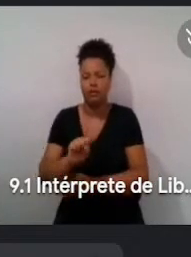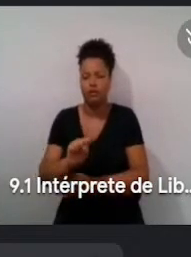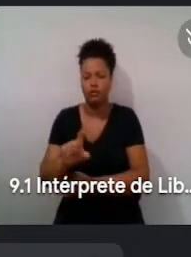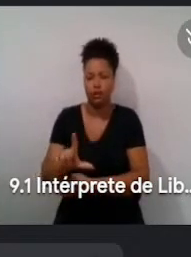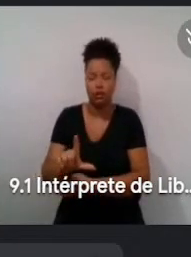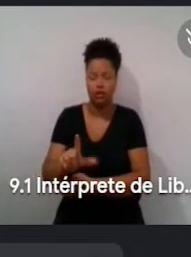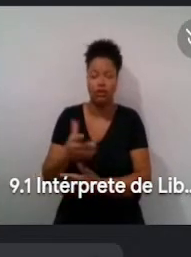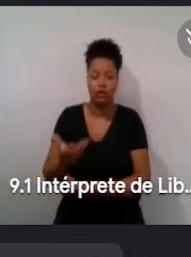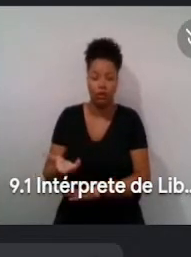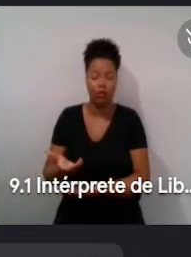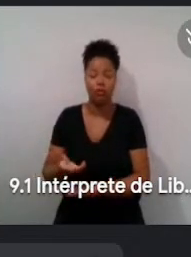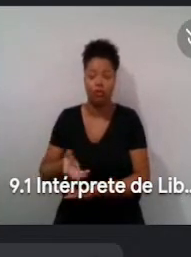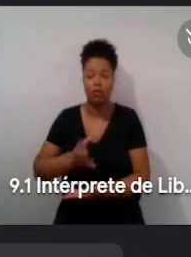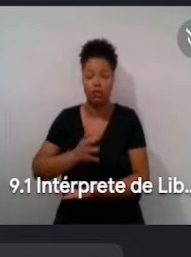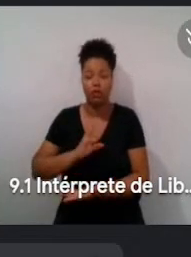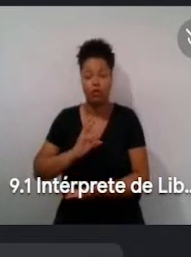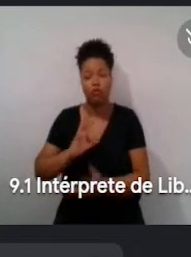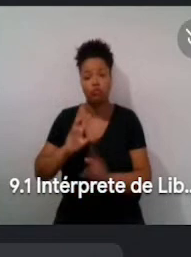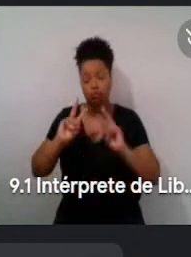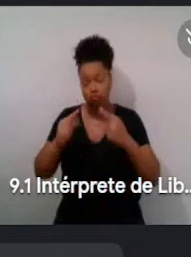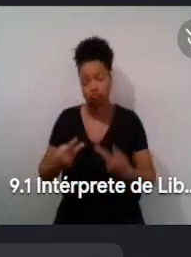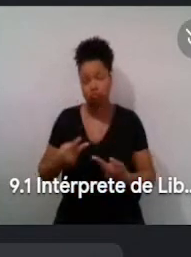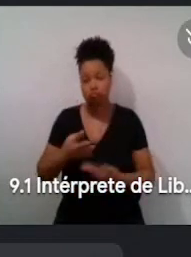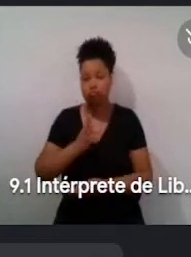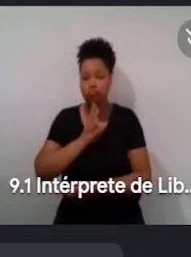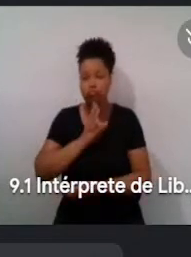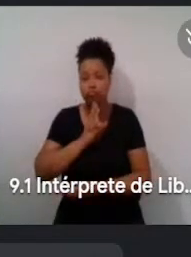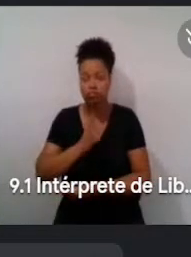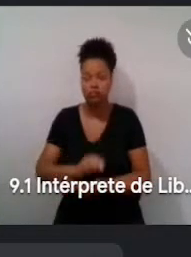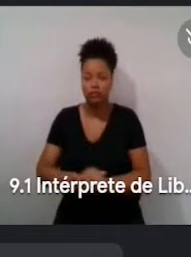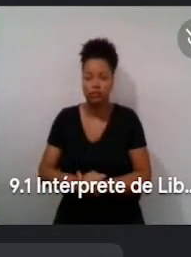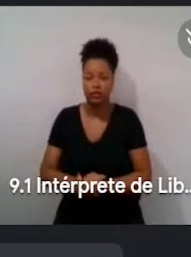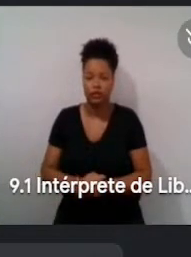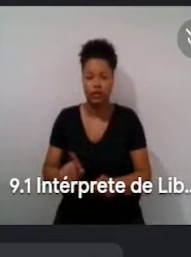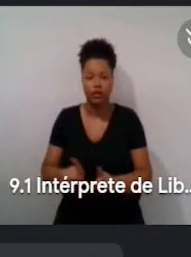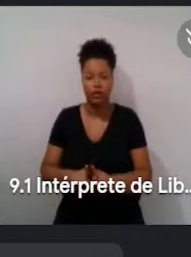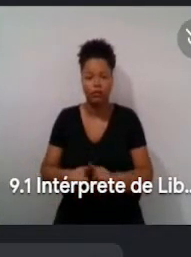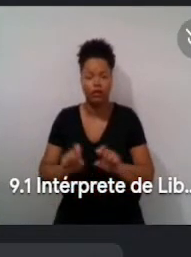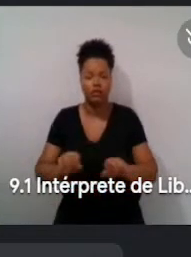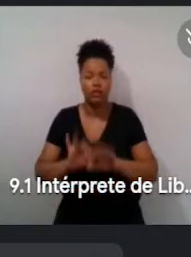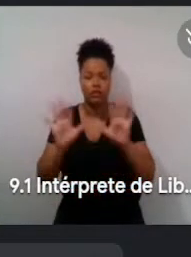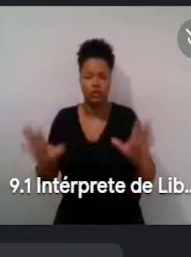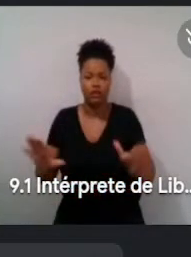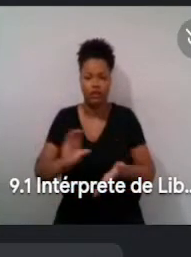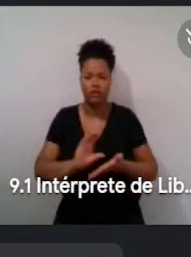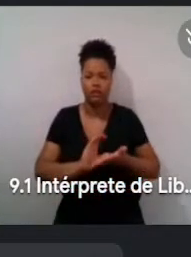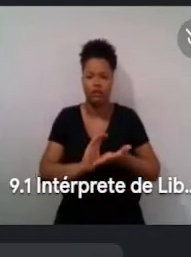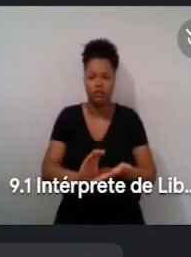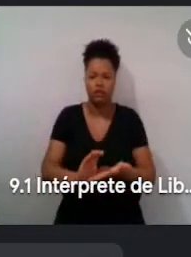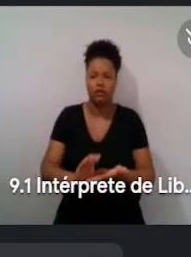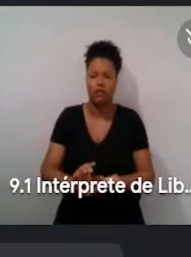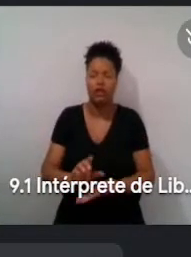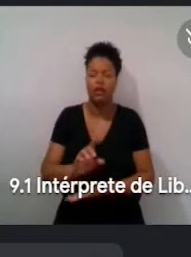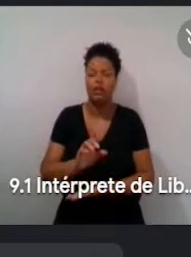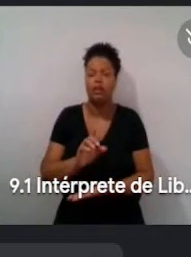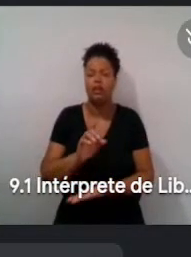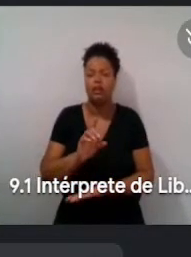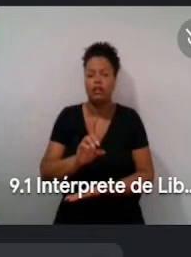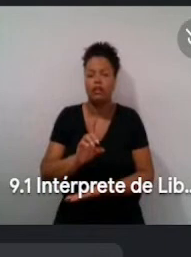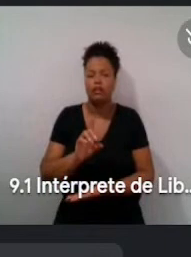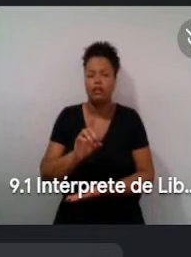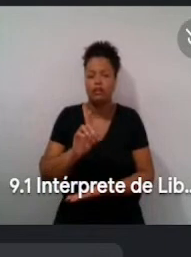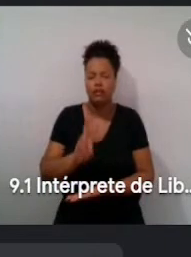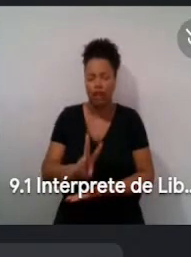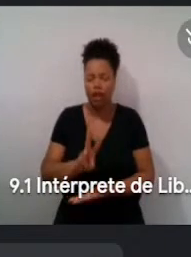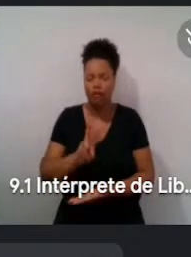dele conheço, no entanto, eu esclareço em relação ao recurso da WTC Publicidade,